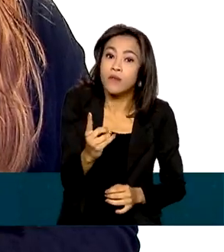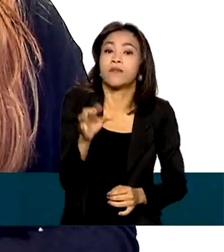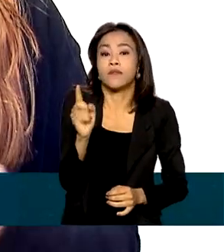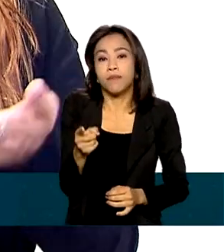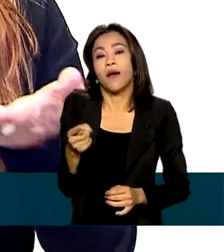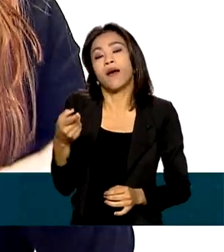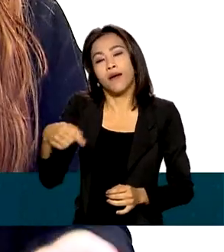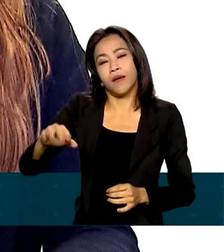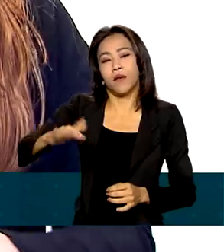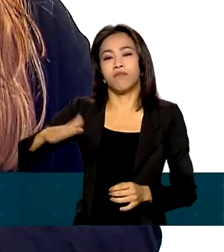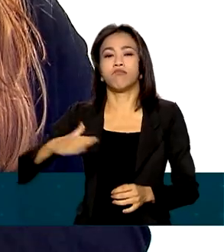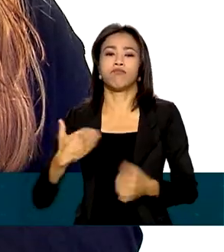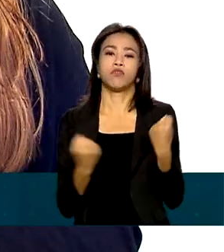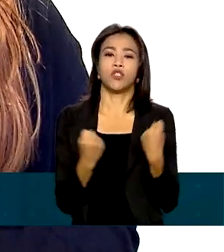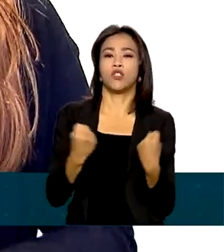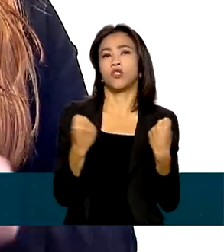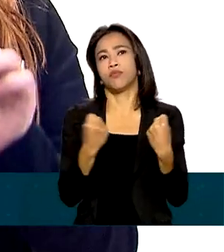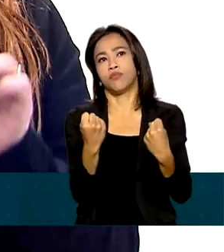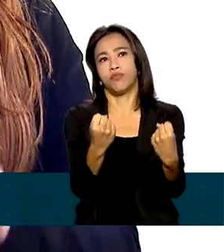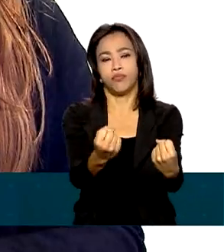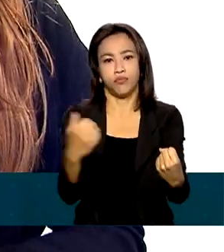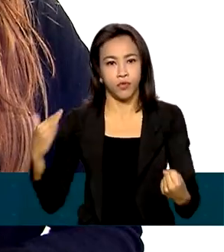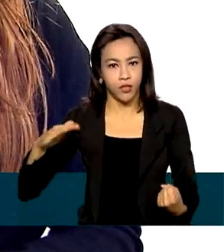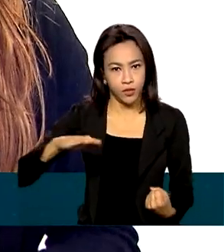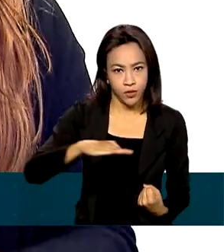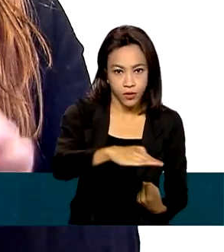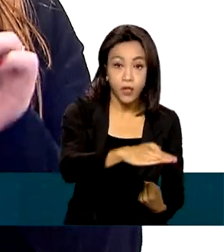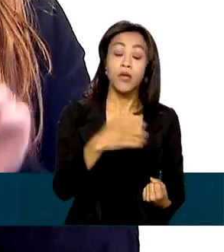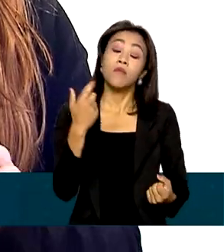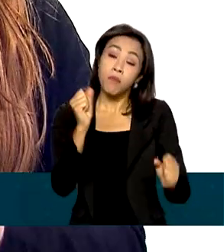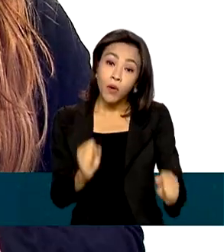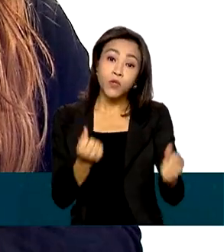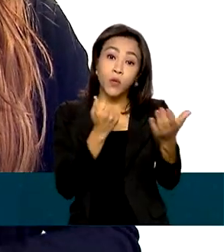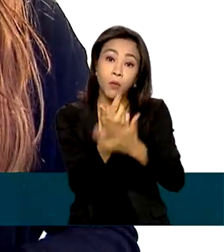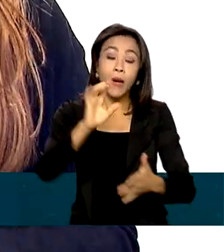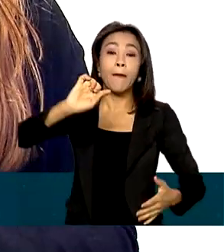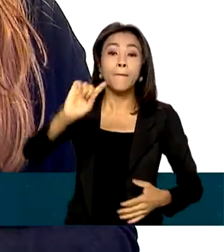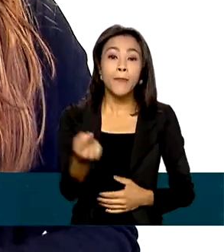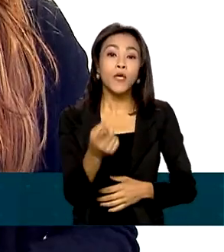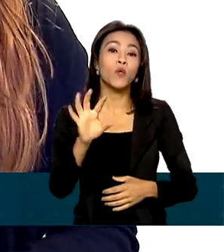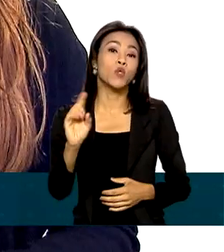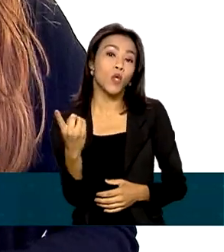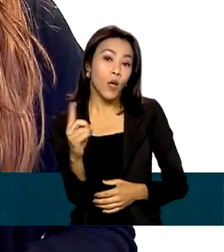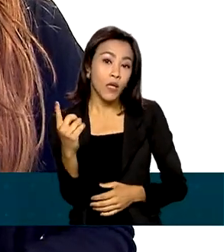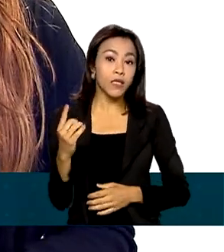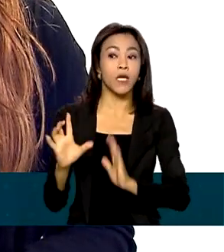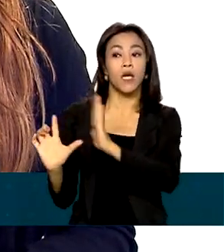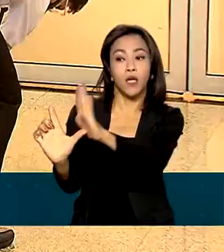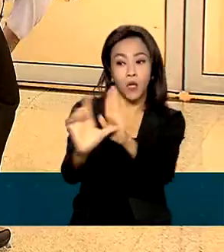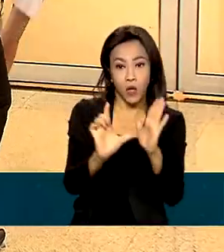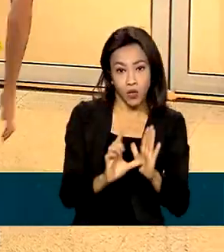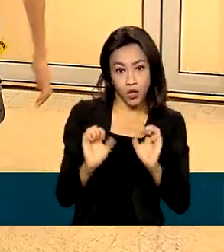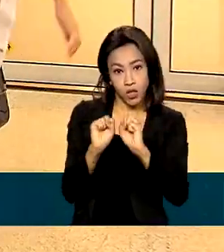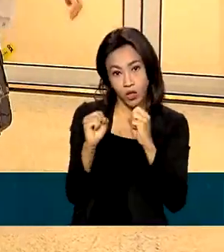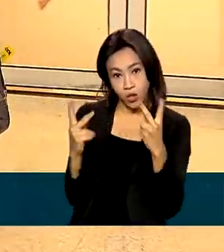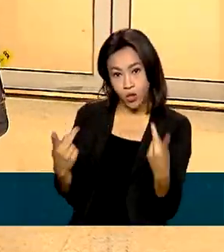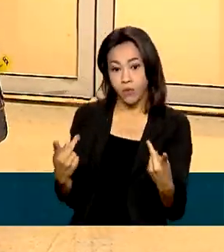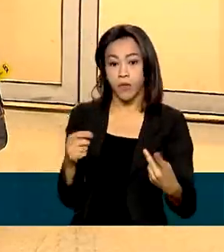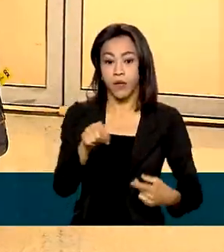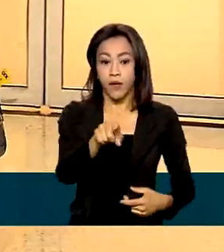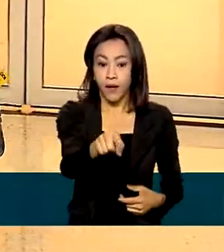chegada via terrestre Além disso viajante ainda pode comprar $1000 em lojas Free Shop